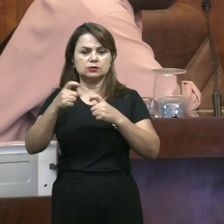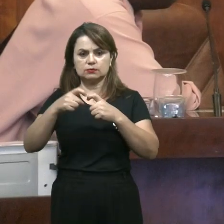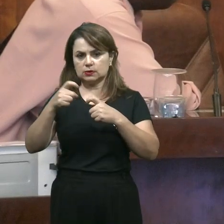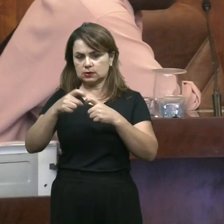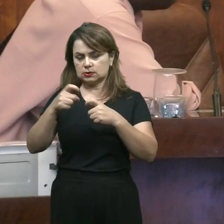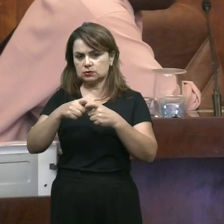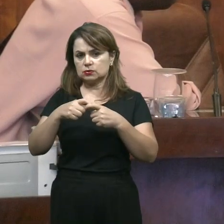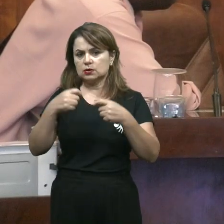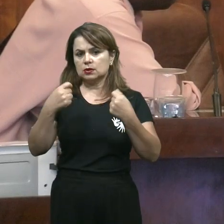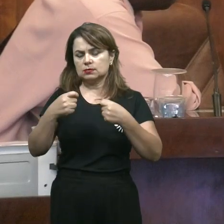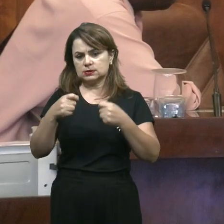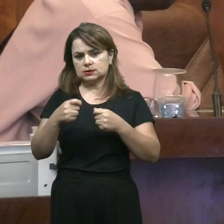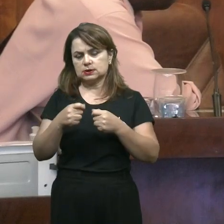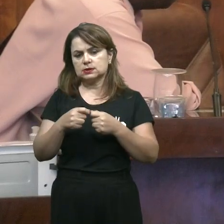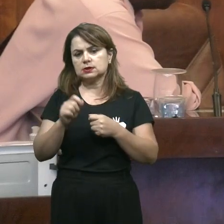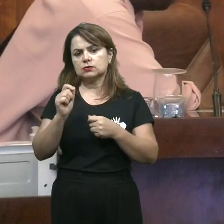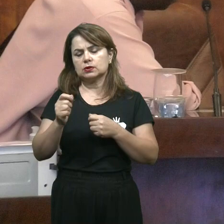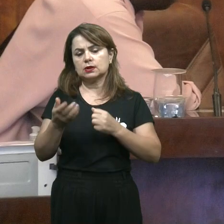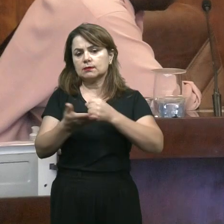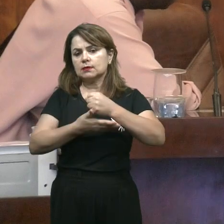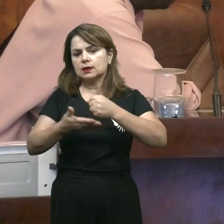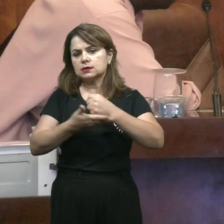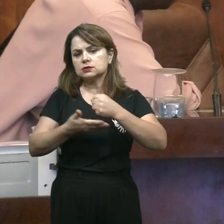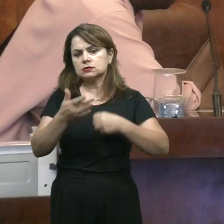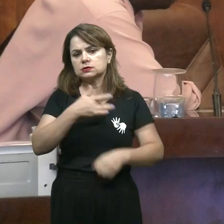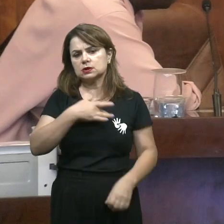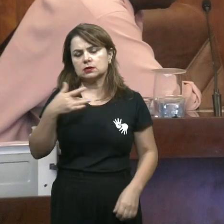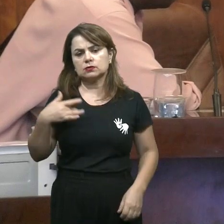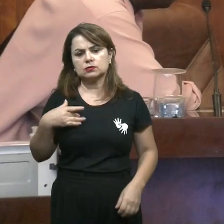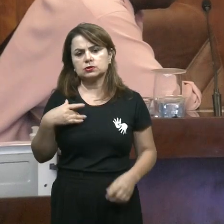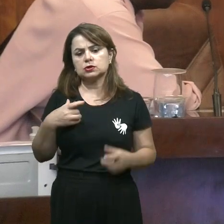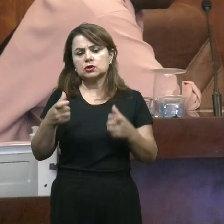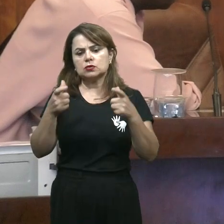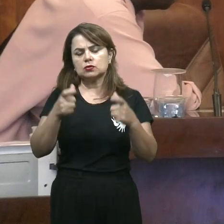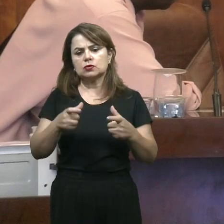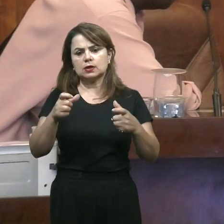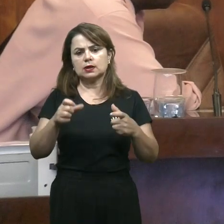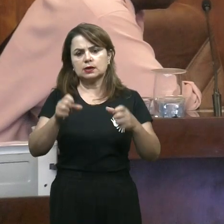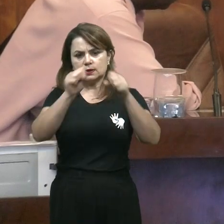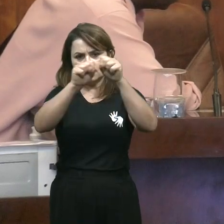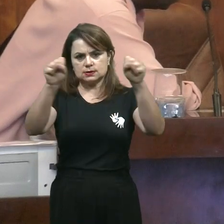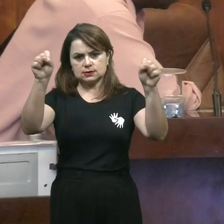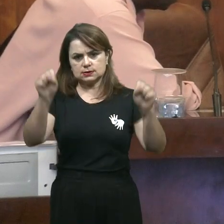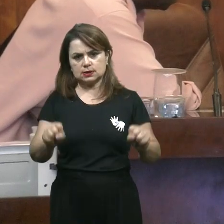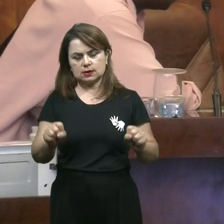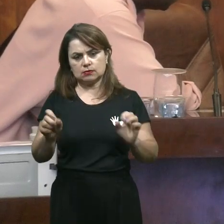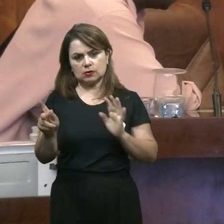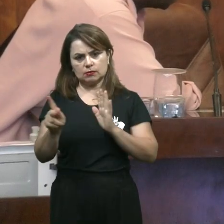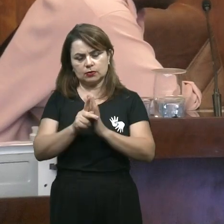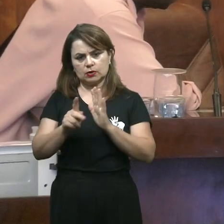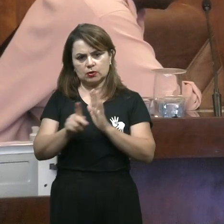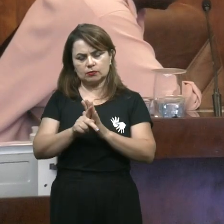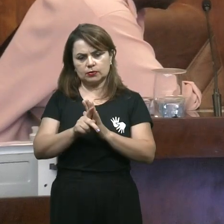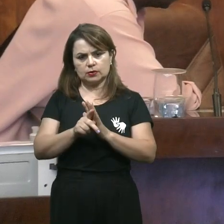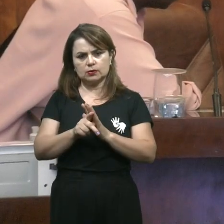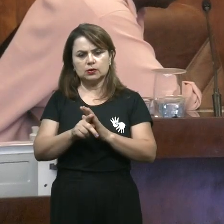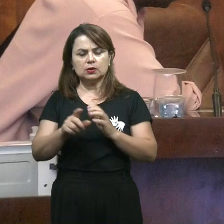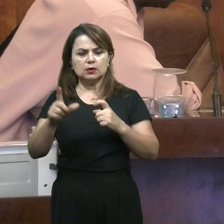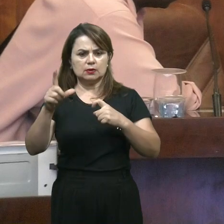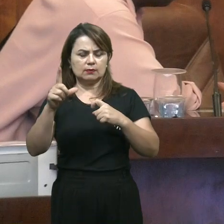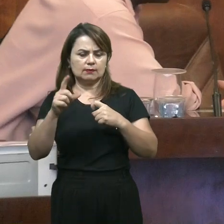a rede básica de saúde de Marília, a implementação de plataforma tecnológica para atendimento através de telemedicina,